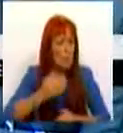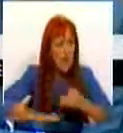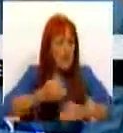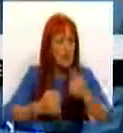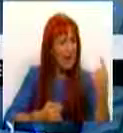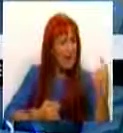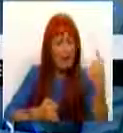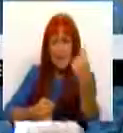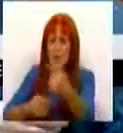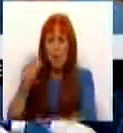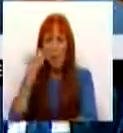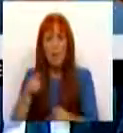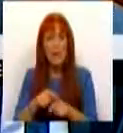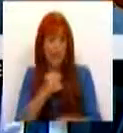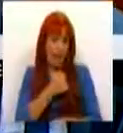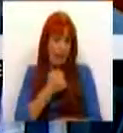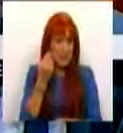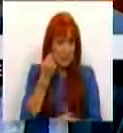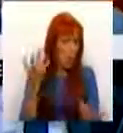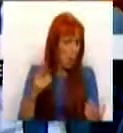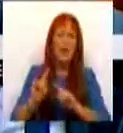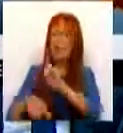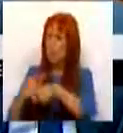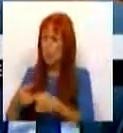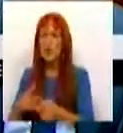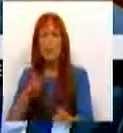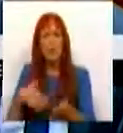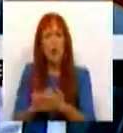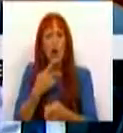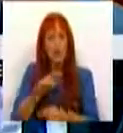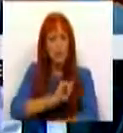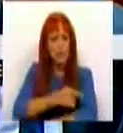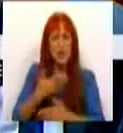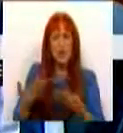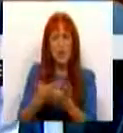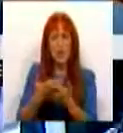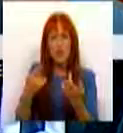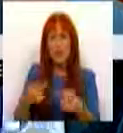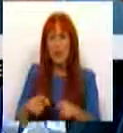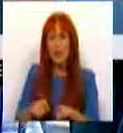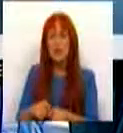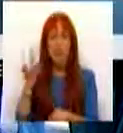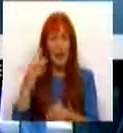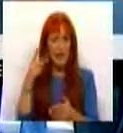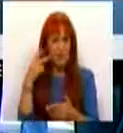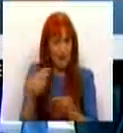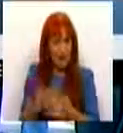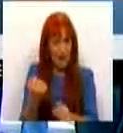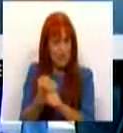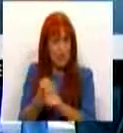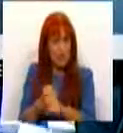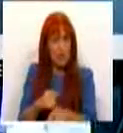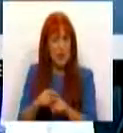avançar para cada situação na questão da habitação. Mas depois há esta reposição do potencial económico, que é o que dará qualidade de vida, emprego